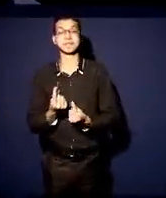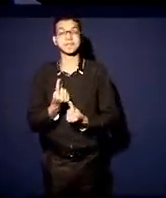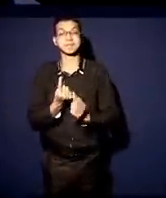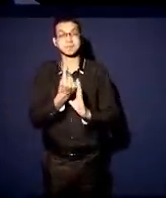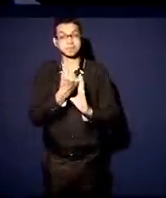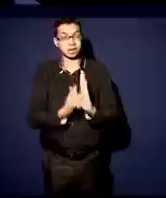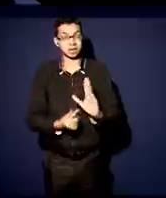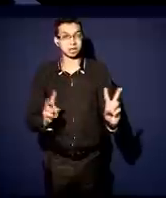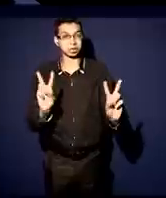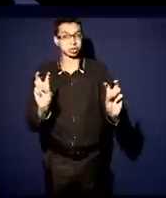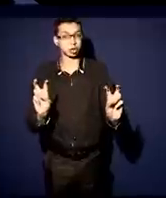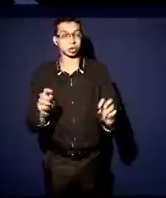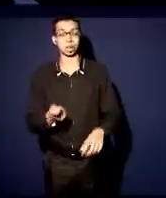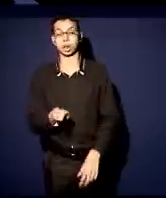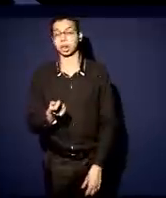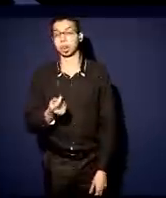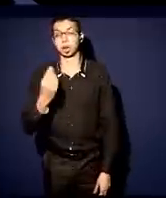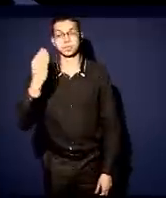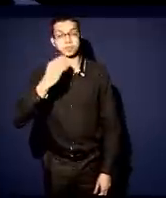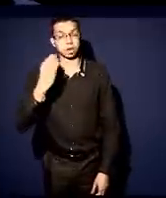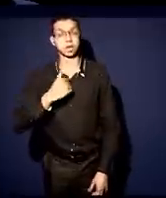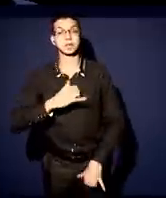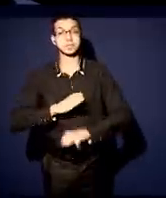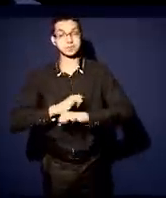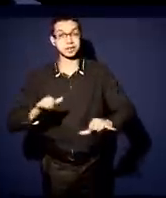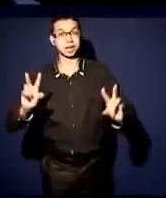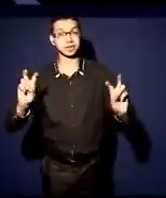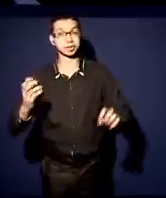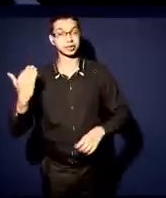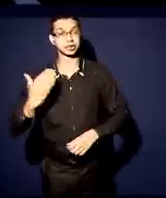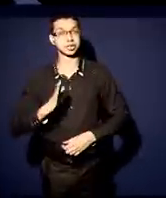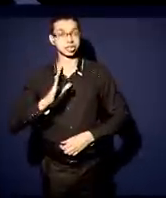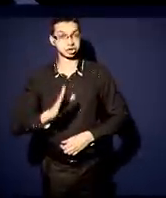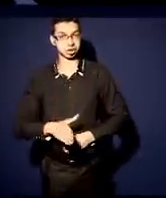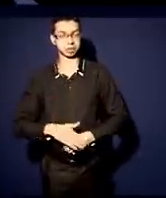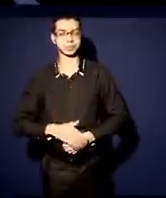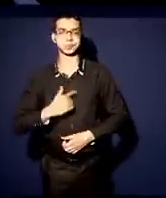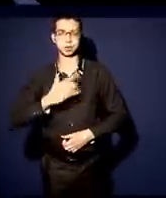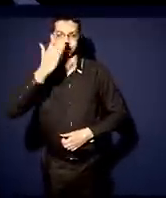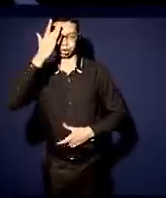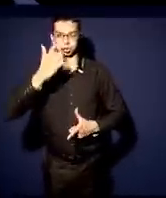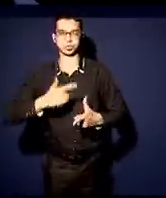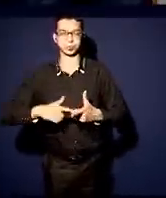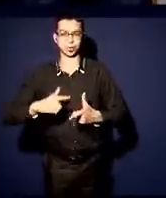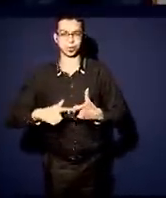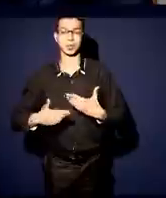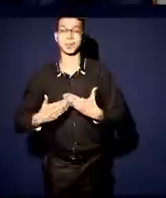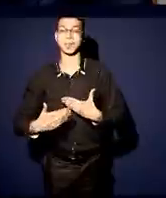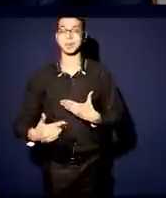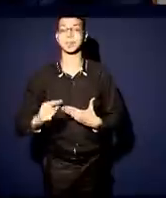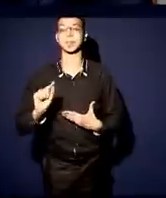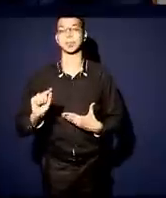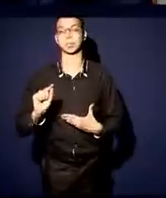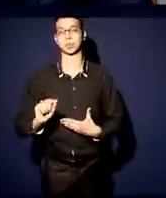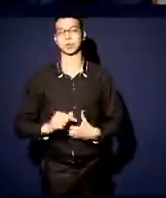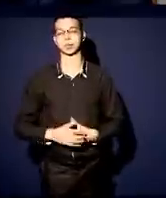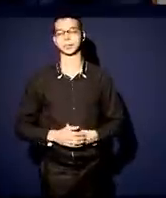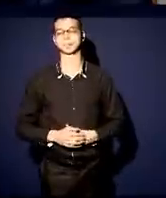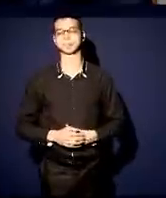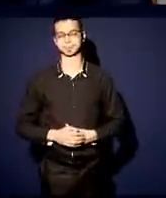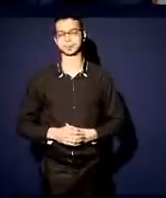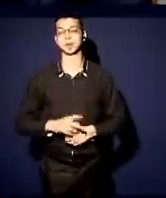mencionei no quadro anterior. Eu acho que, à medida que o problema do